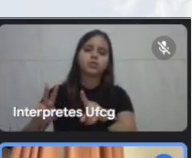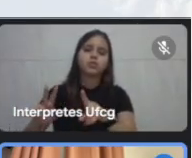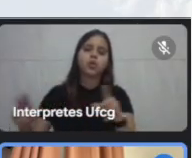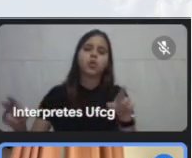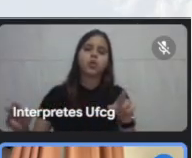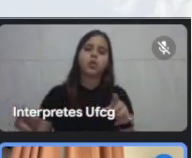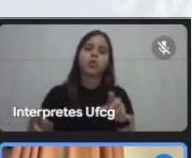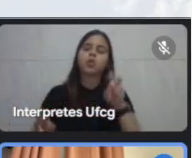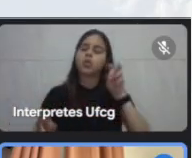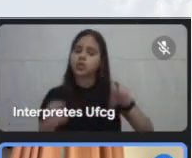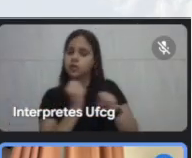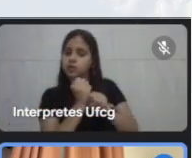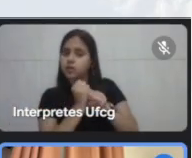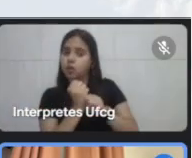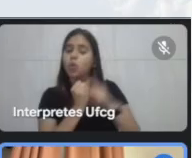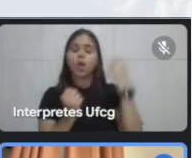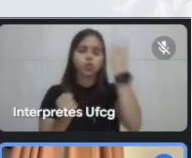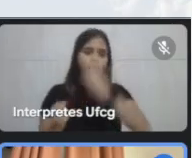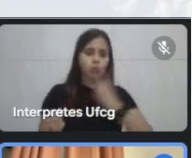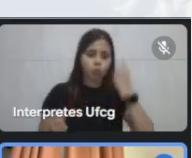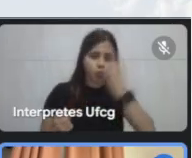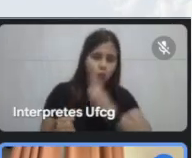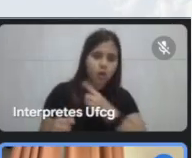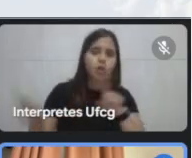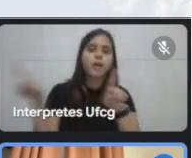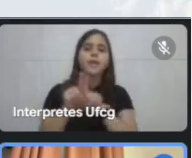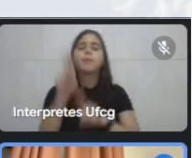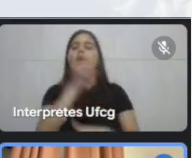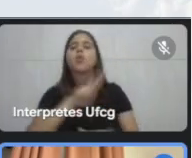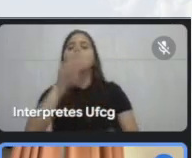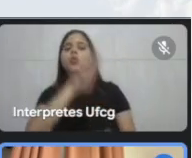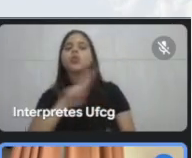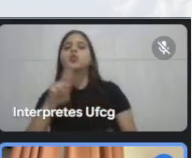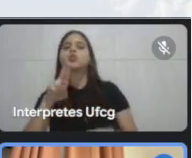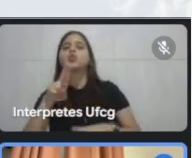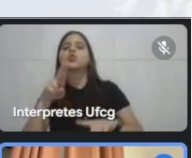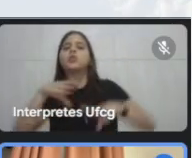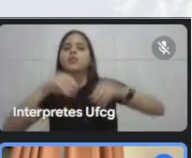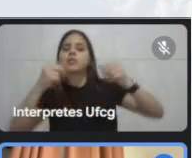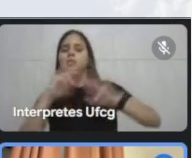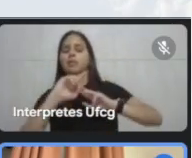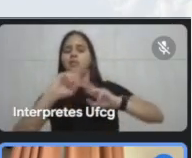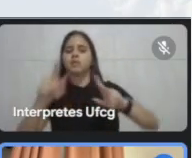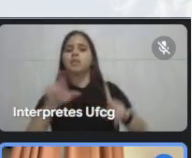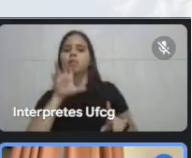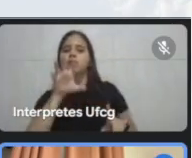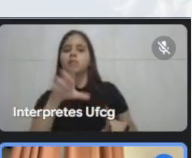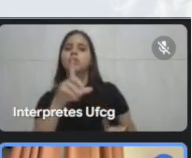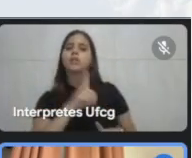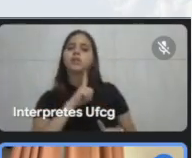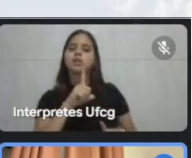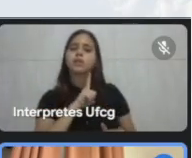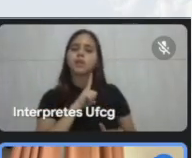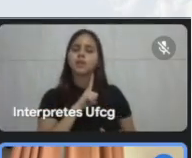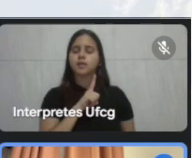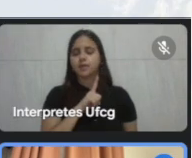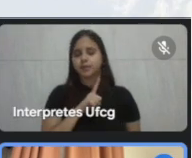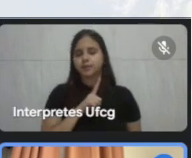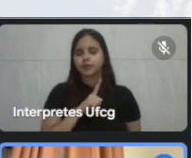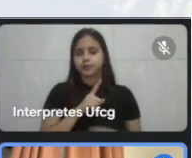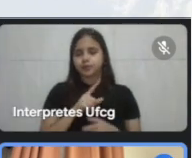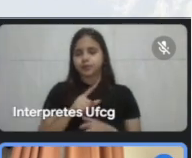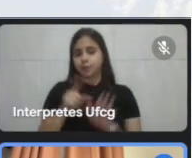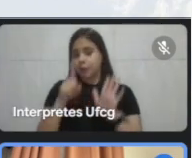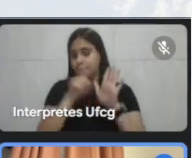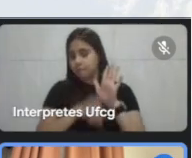5 anos de retorno, 1 hora de duração, mas com uso e cobertura da terra diferente. A gente tem aí que, por exemplo, na categoria baixa